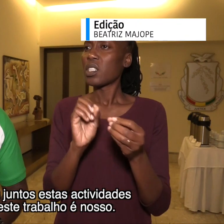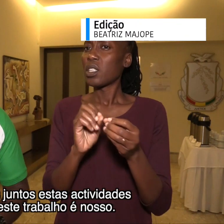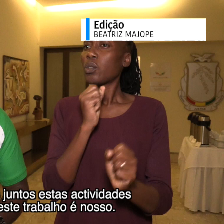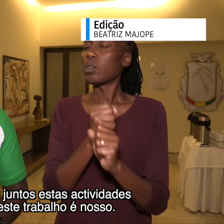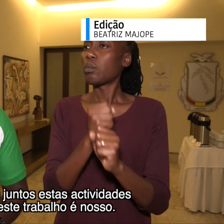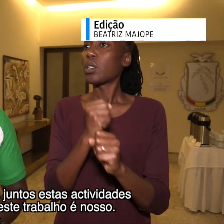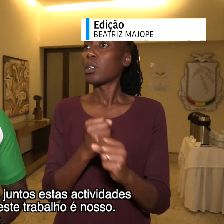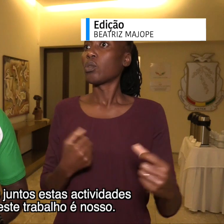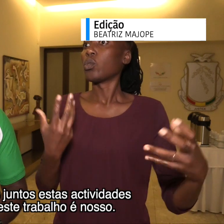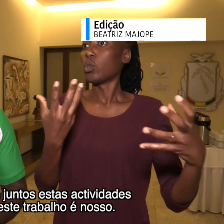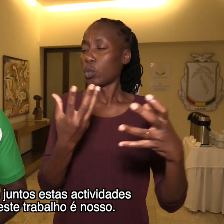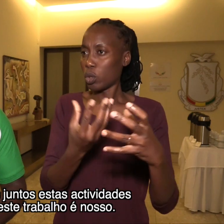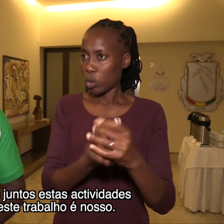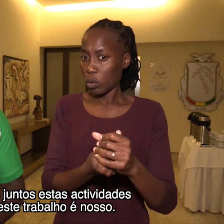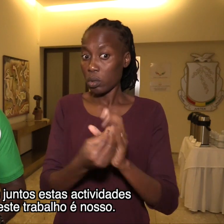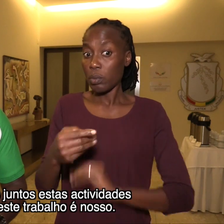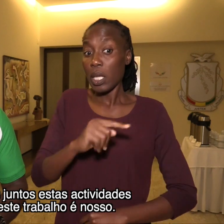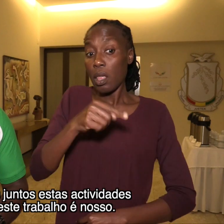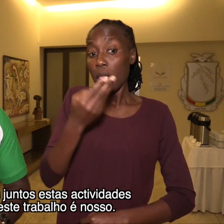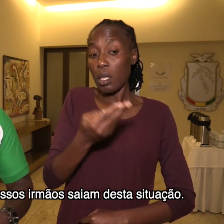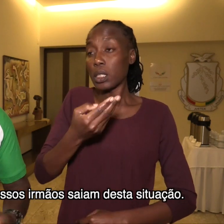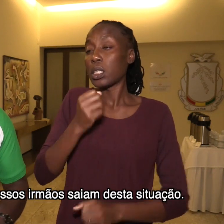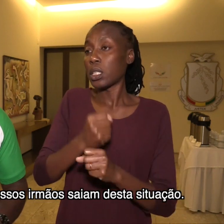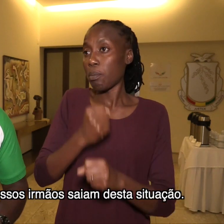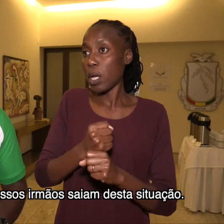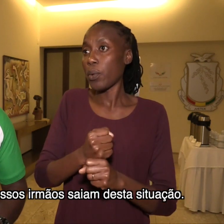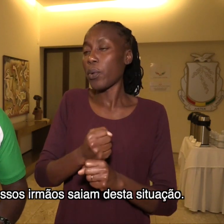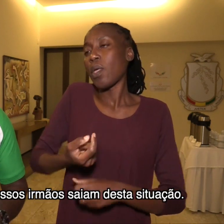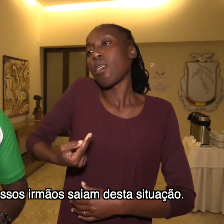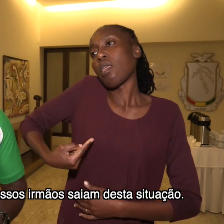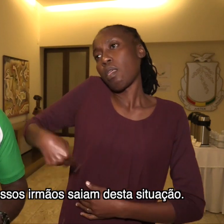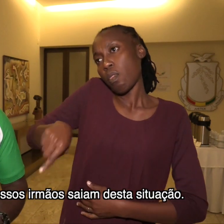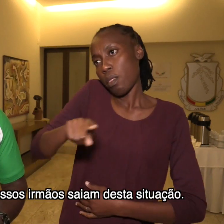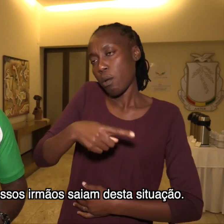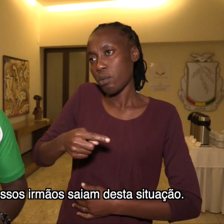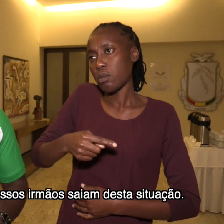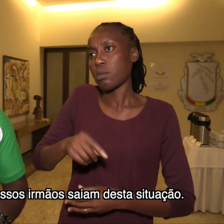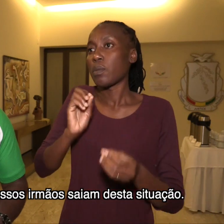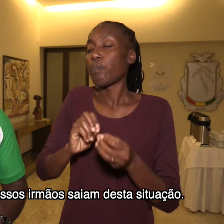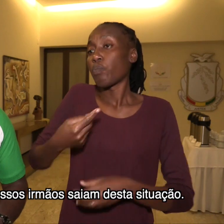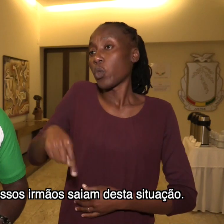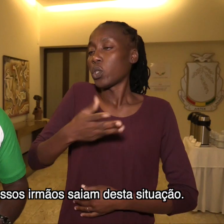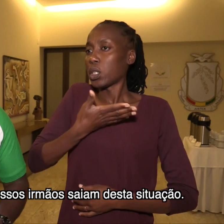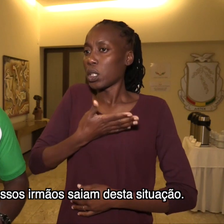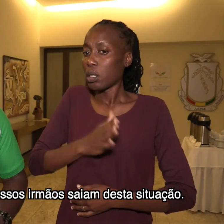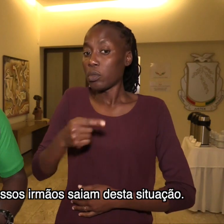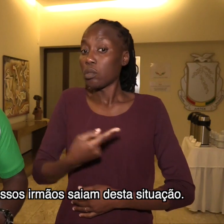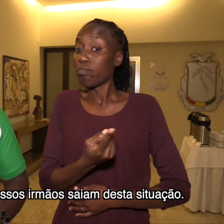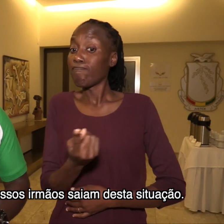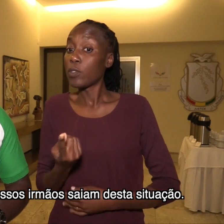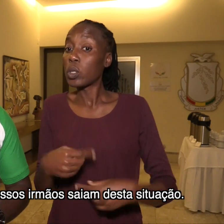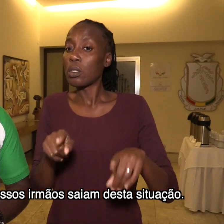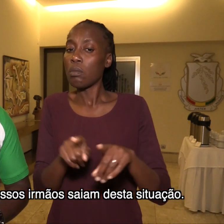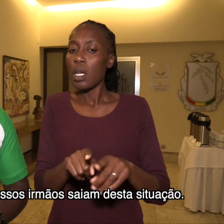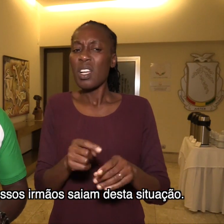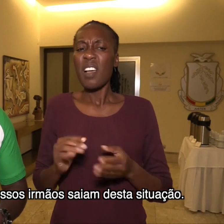juntos essas atividades, porque esse trabalho é nosso, é nosso mesmo. Nós queremos que nossos irmãos saiam